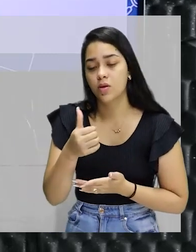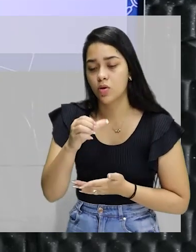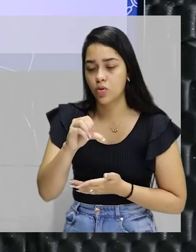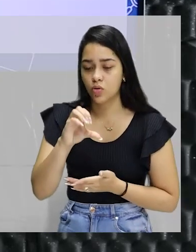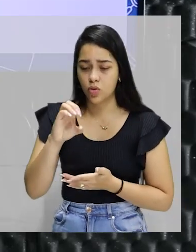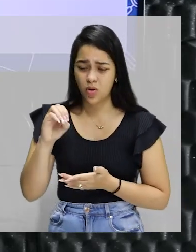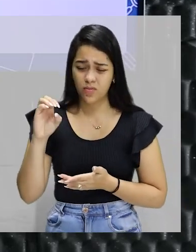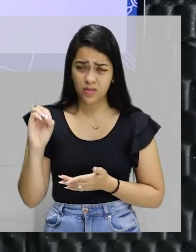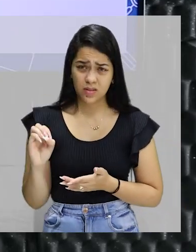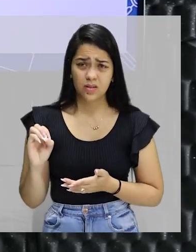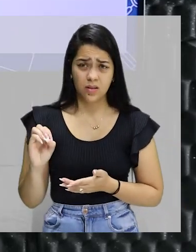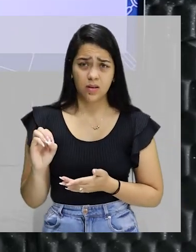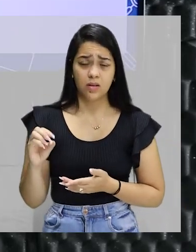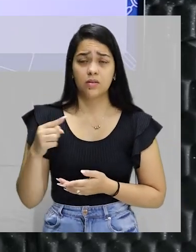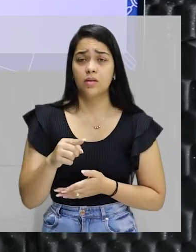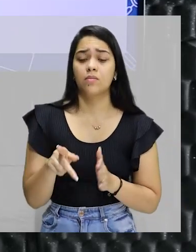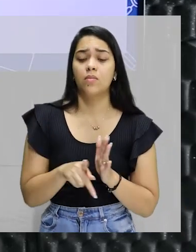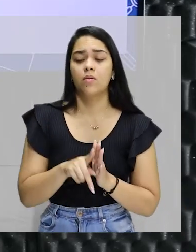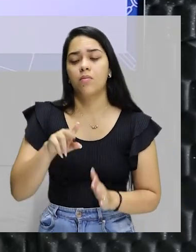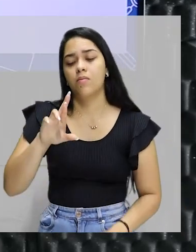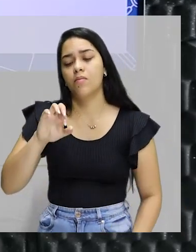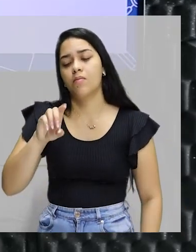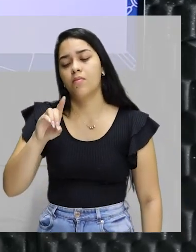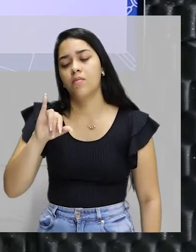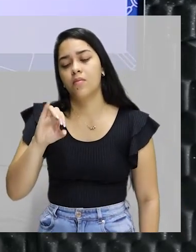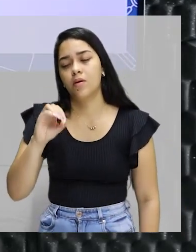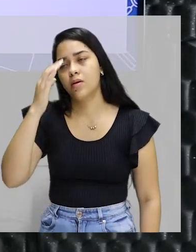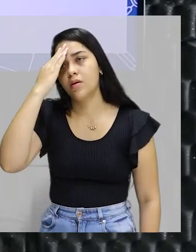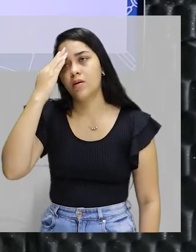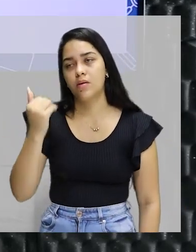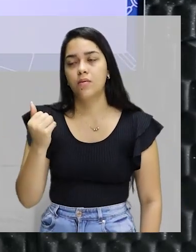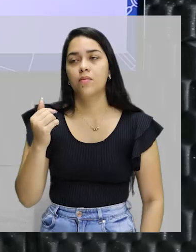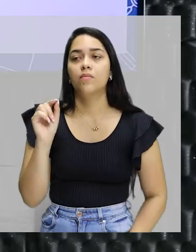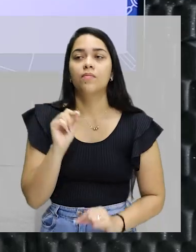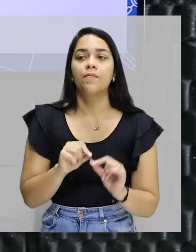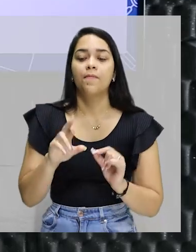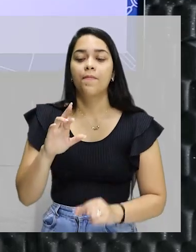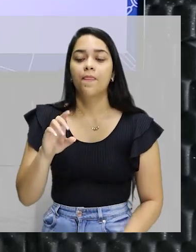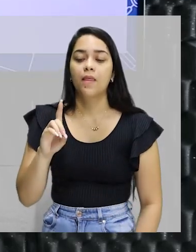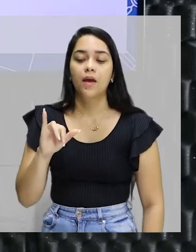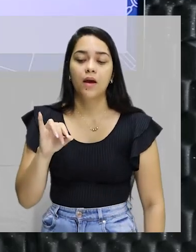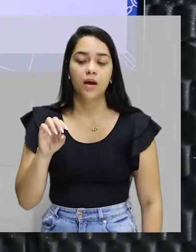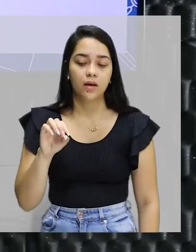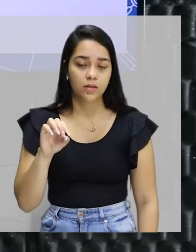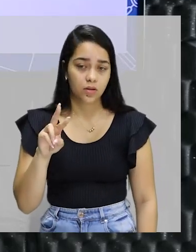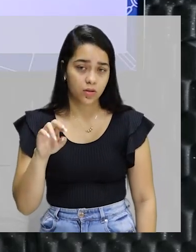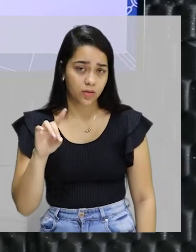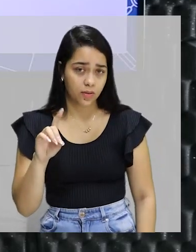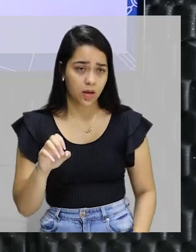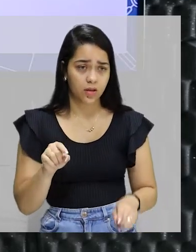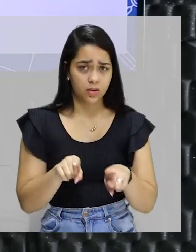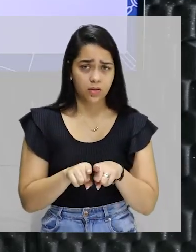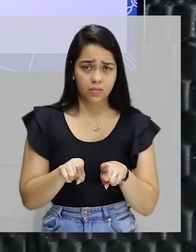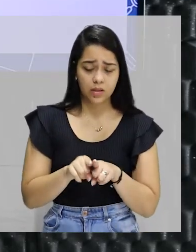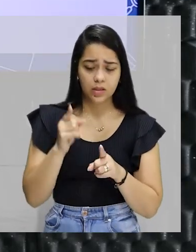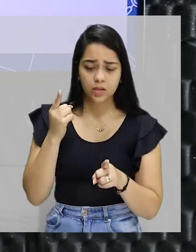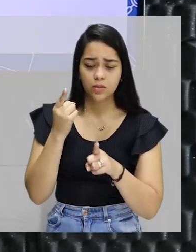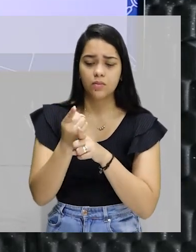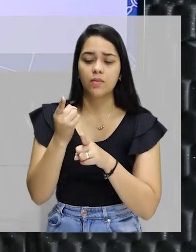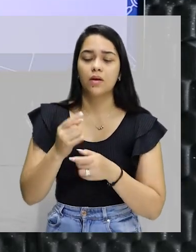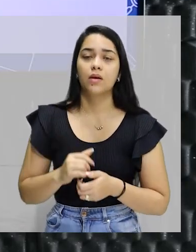1900, certo? Esse elemento rádio ele foi descoberto. A radioatividade também estava sendo